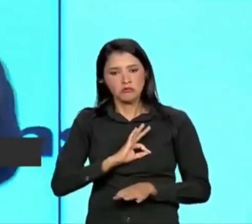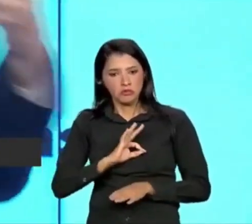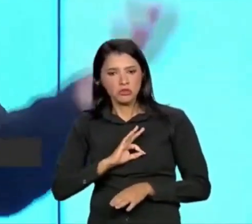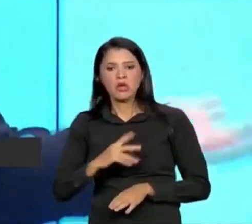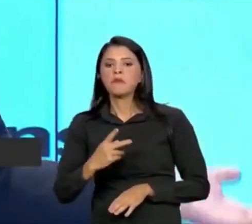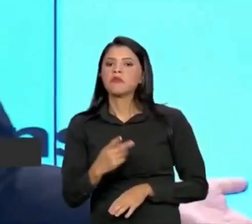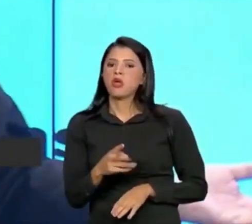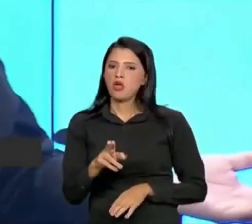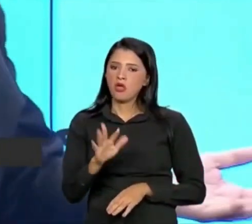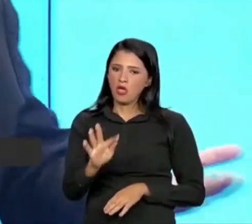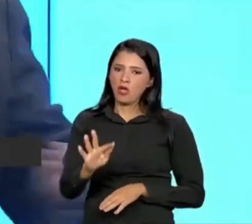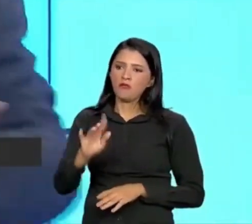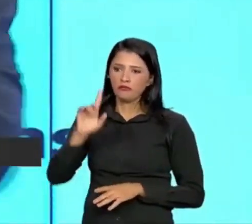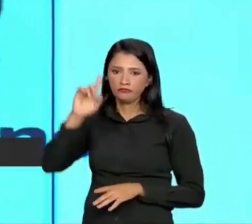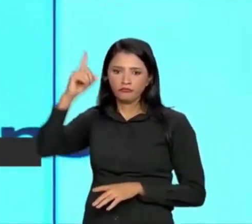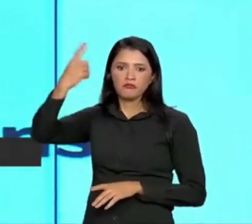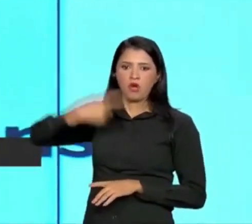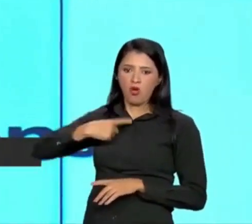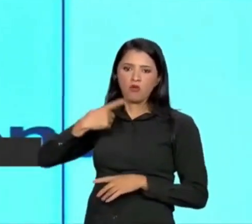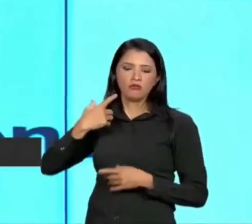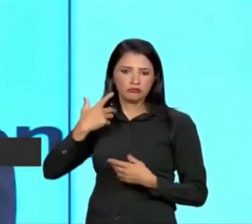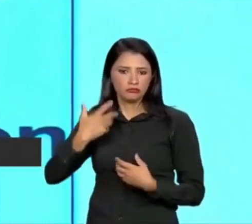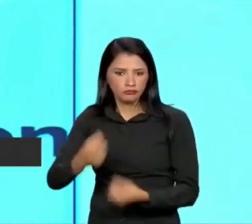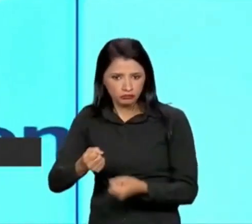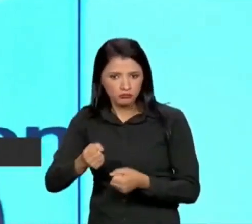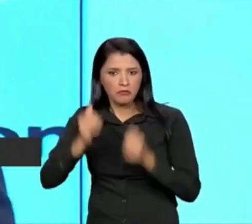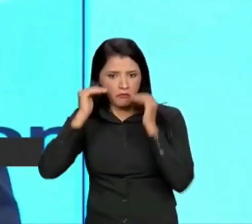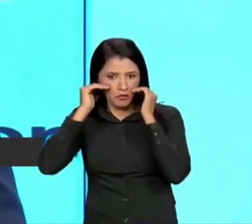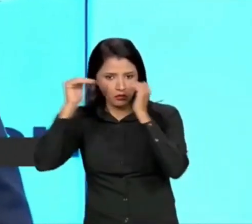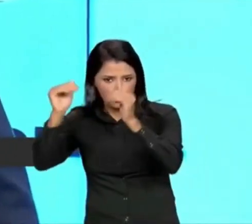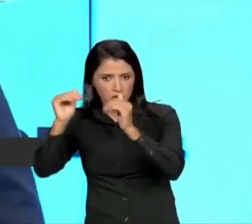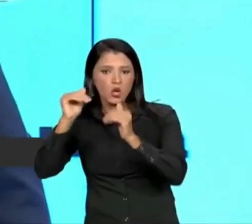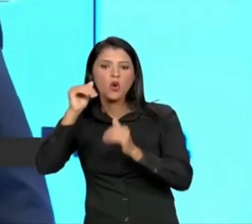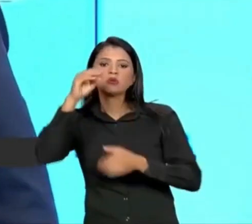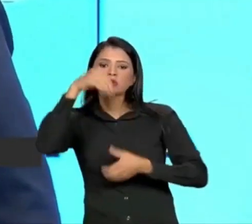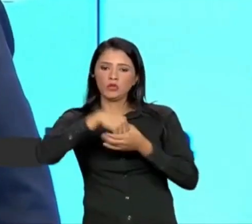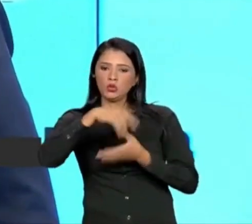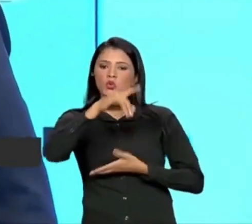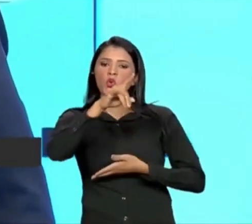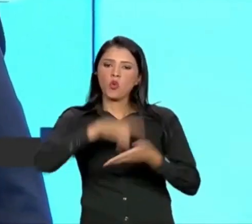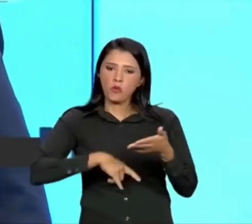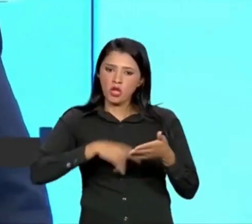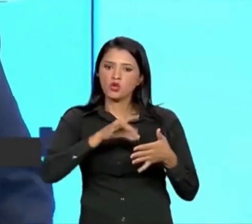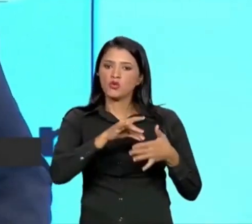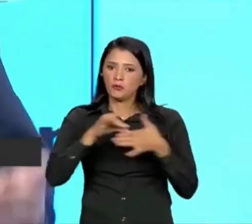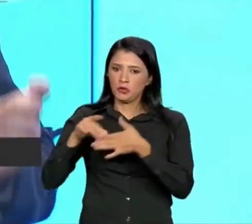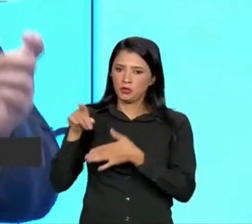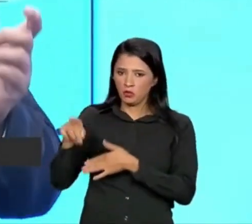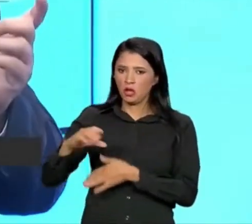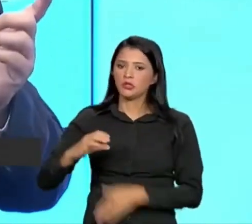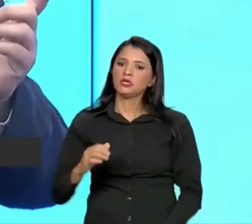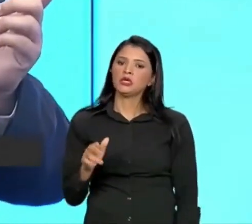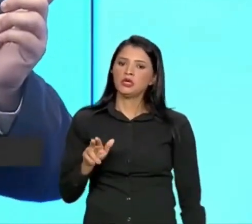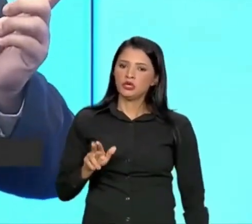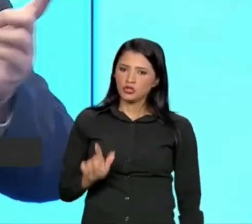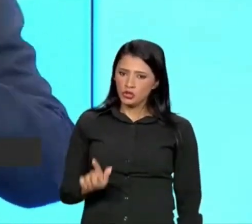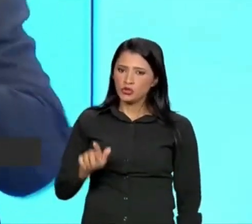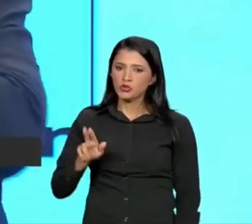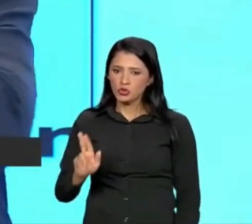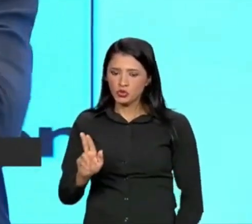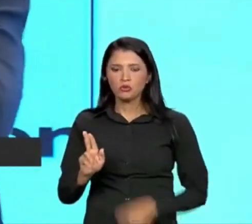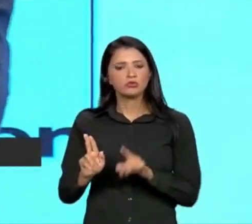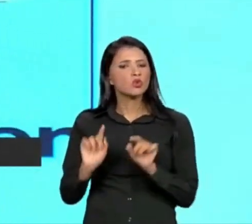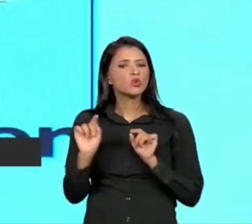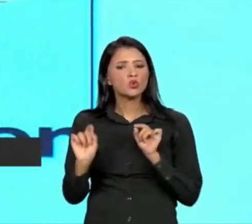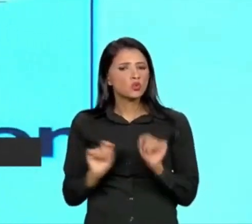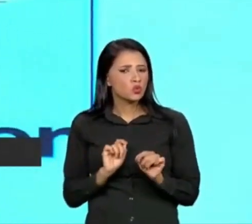Rodoviária Federal cumpriu, isso está no documento enviado à Controladoria Geral da União, no sentido de